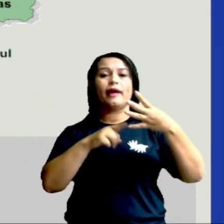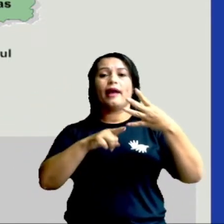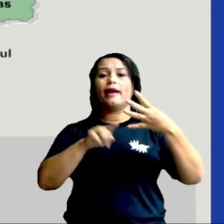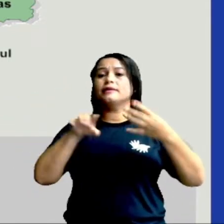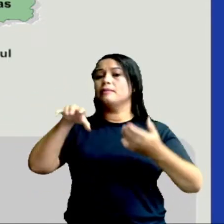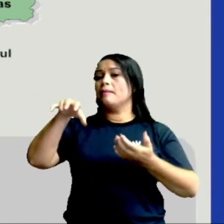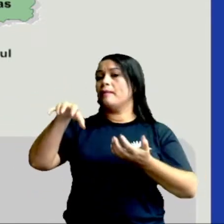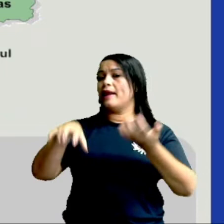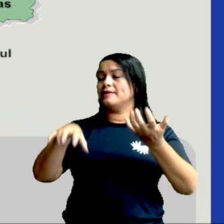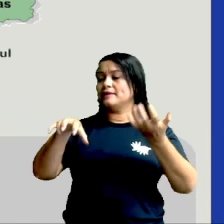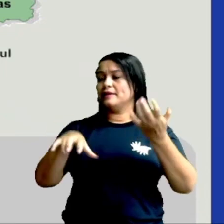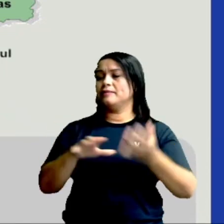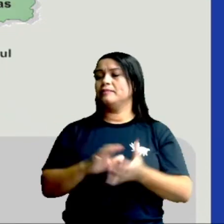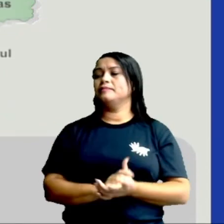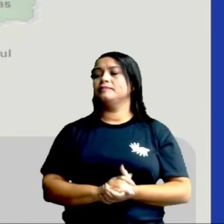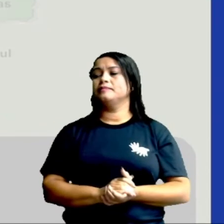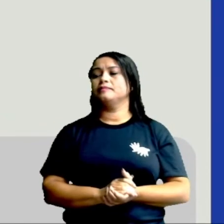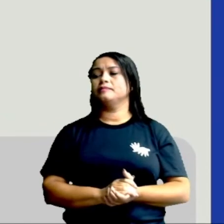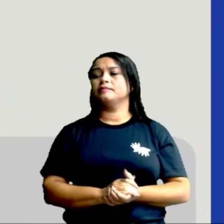está aí acima.